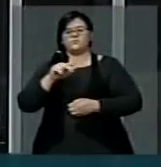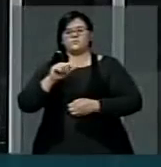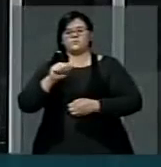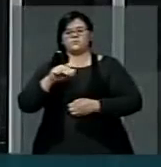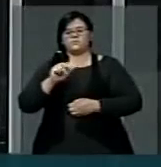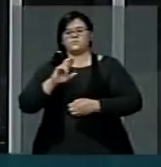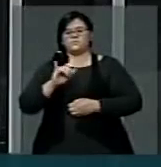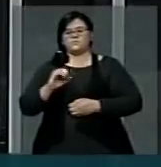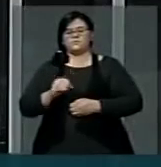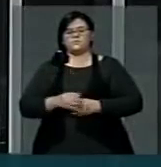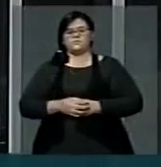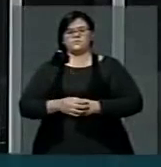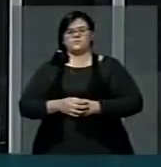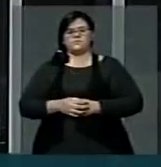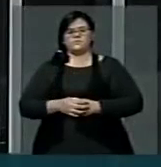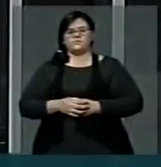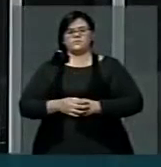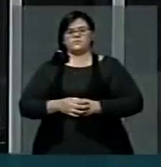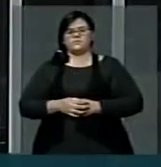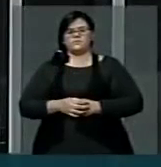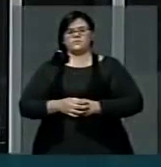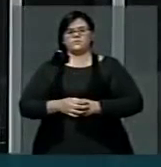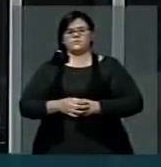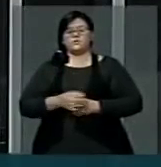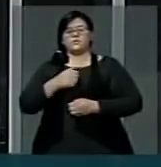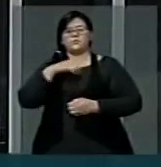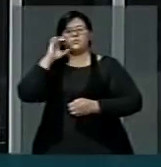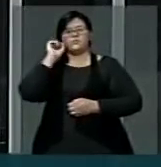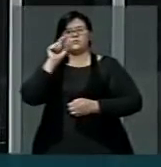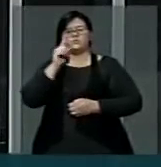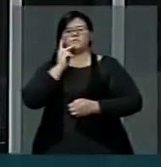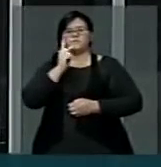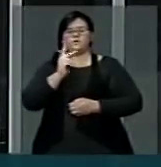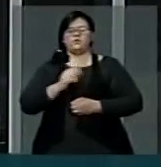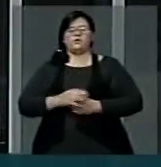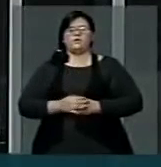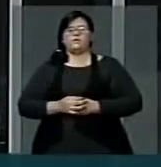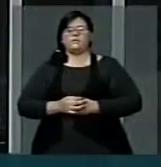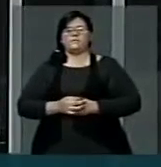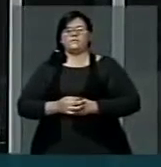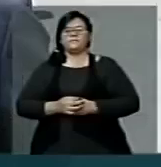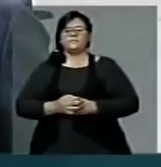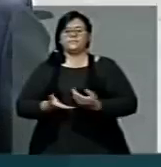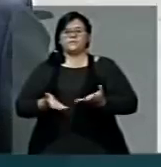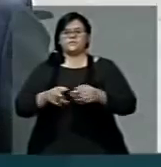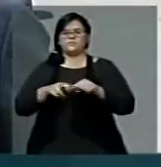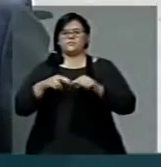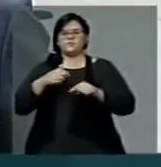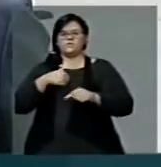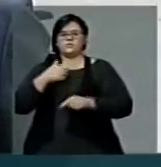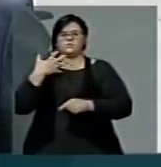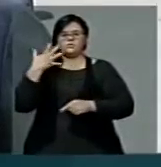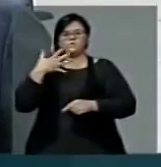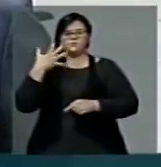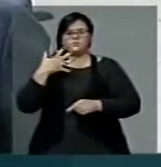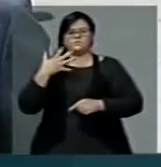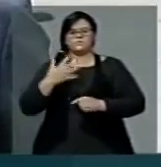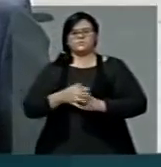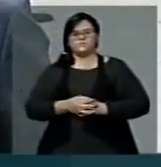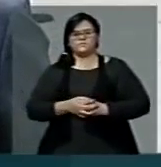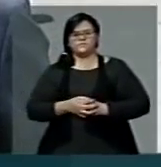Deputado Leonardo Manzeiro, eu estava no meu gabinete acompanhando o discurso de Vossa Excelência E, ao me aproximar do